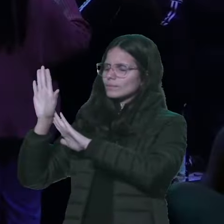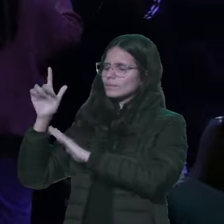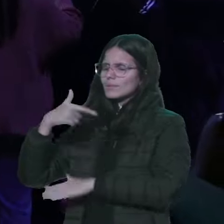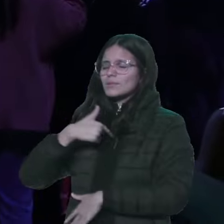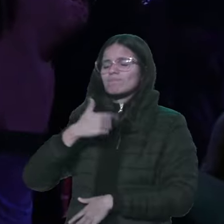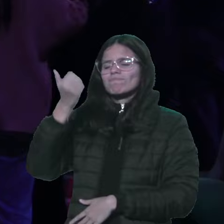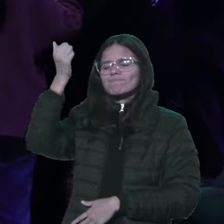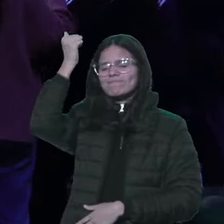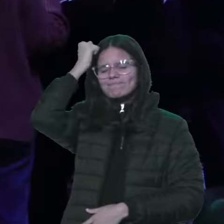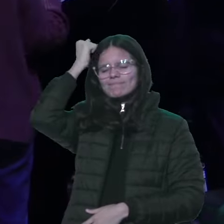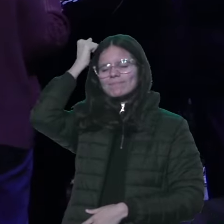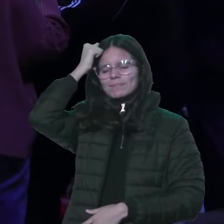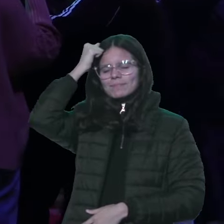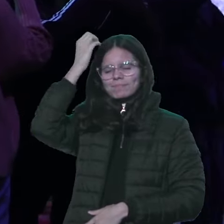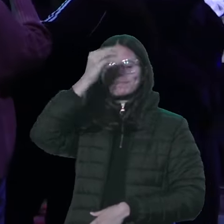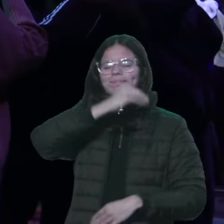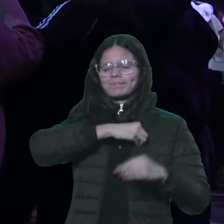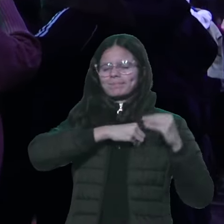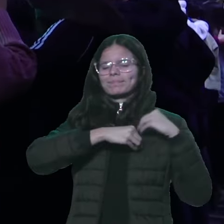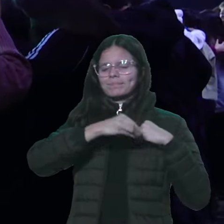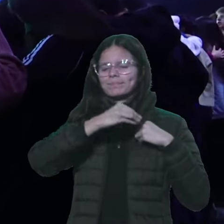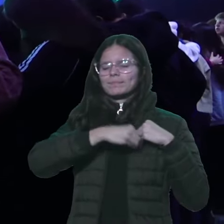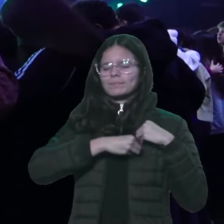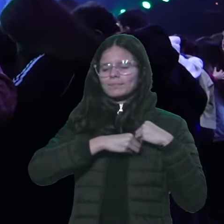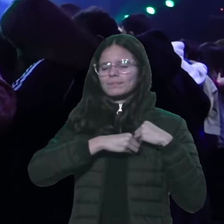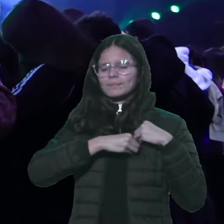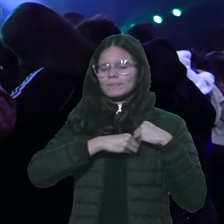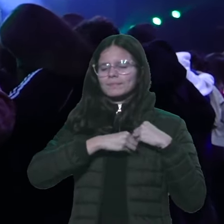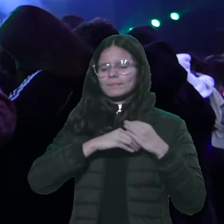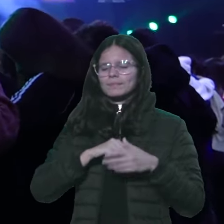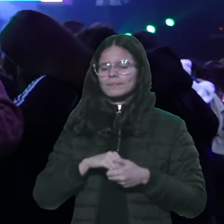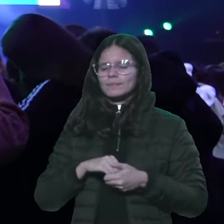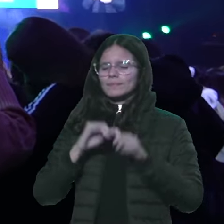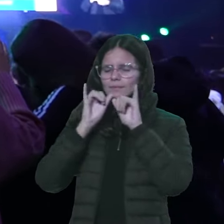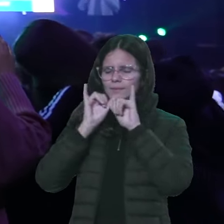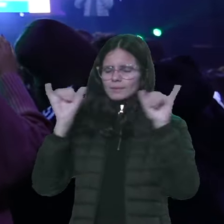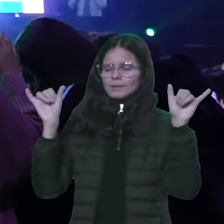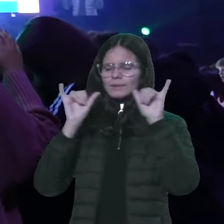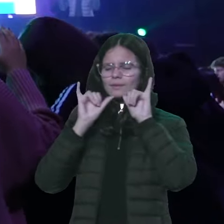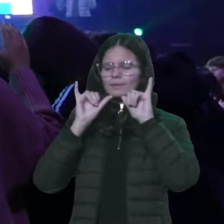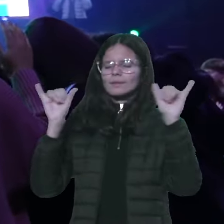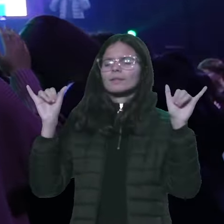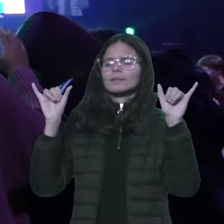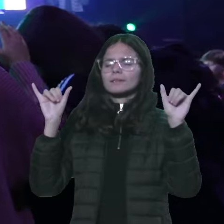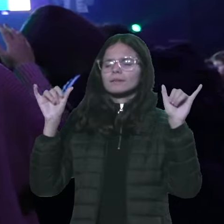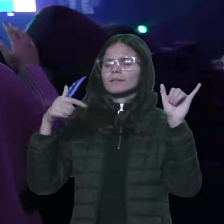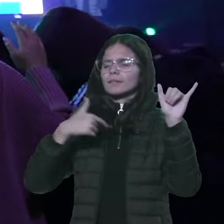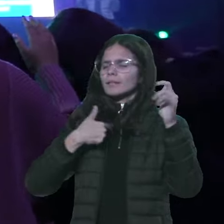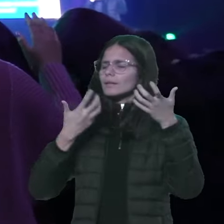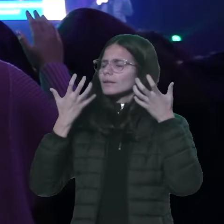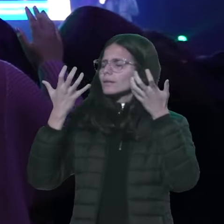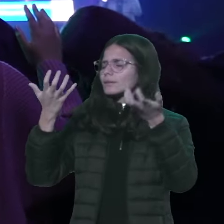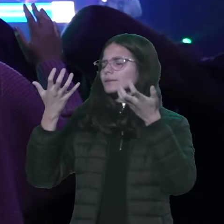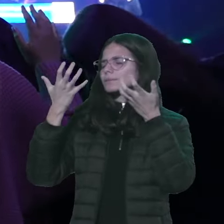me arrependo dos meus pecados e declaro que quero o